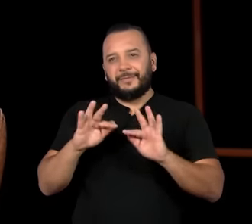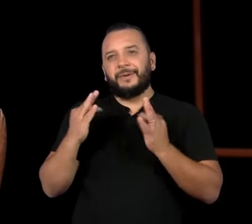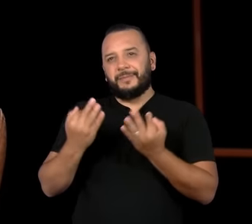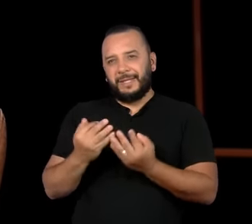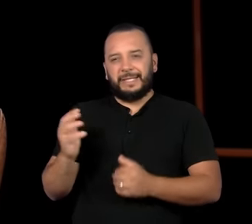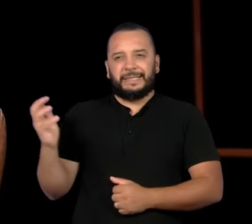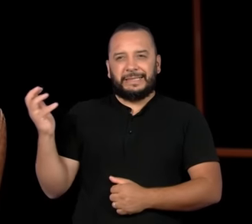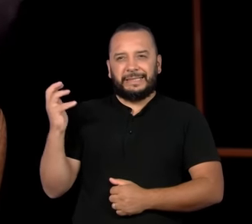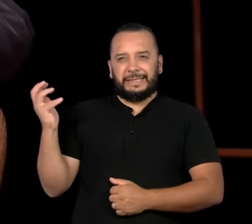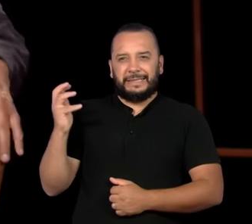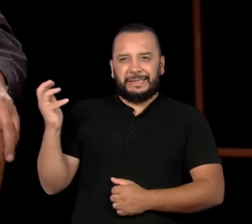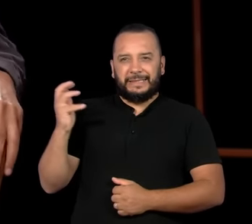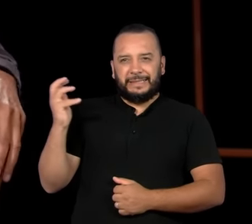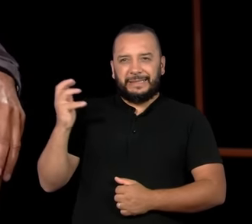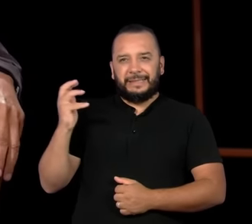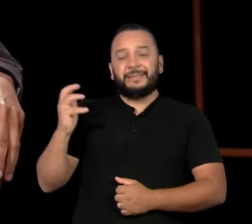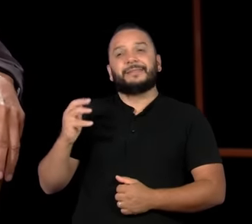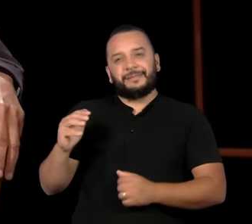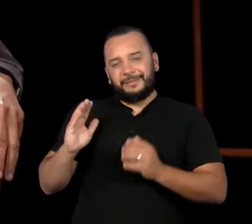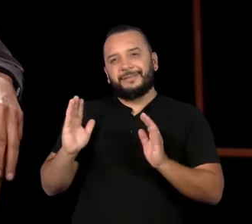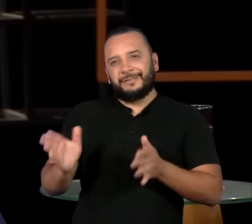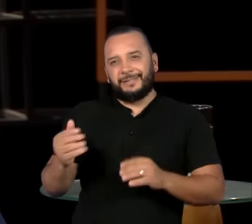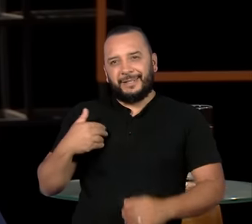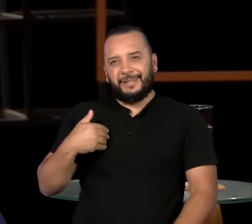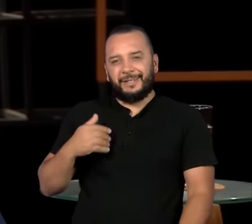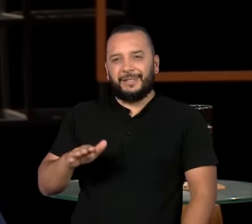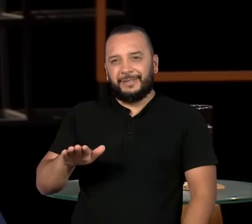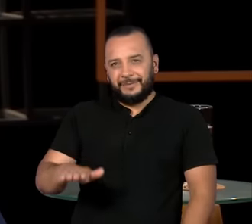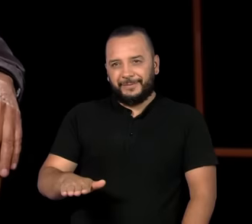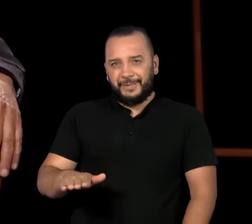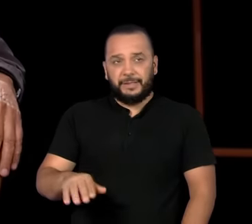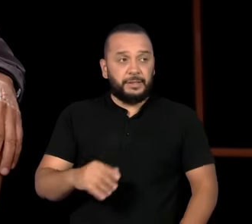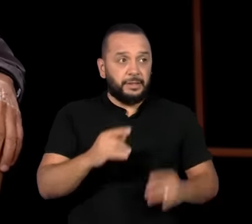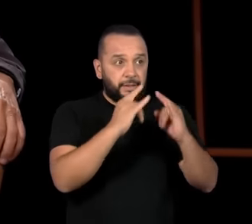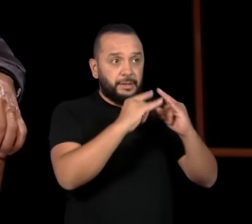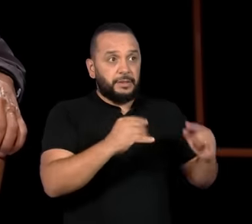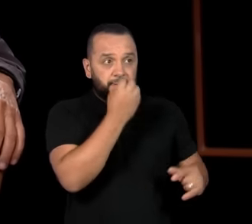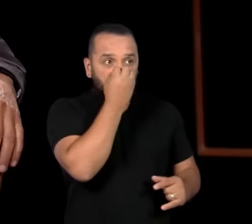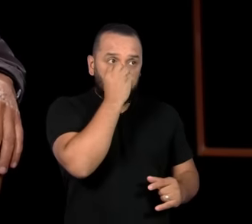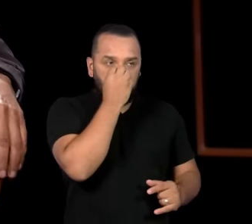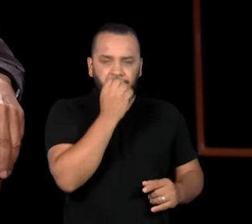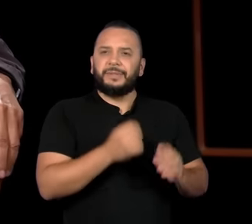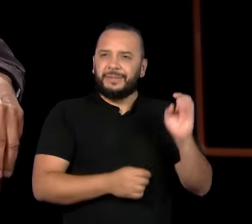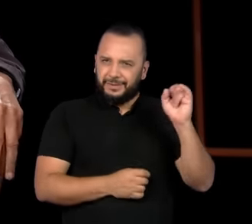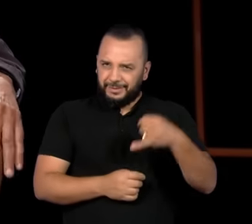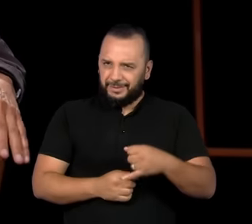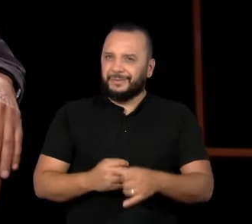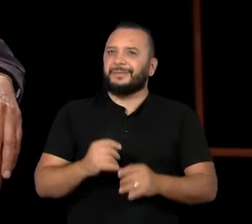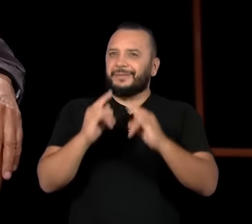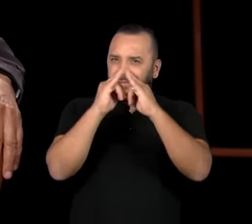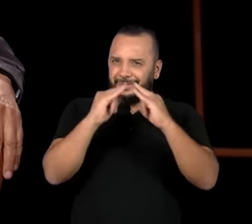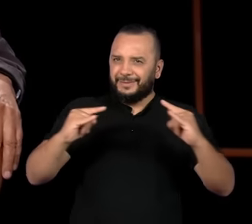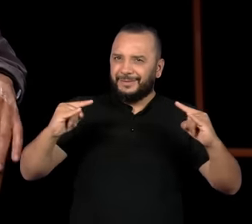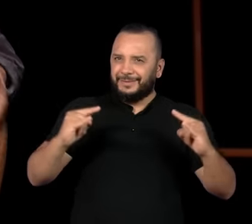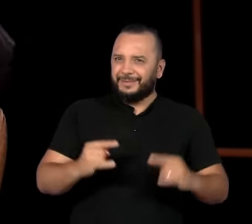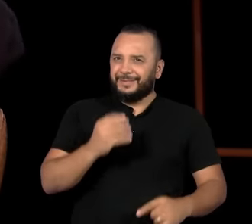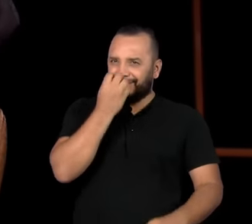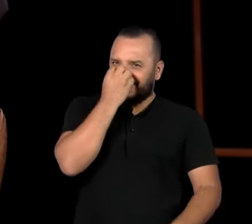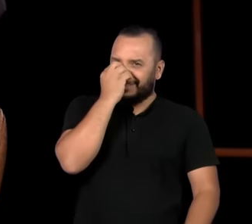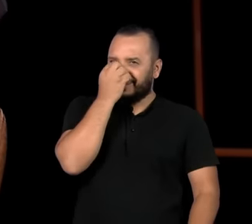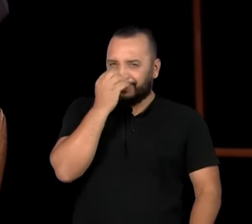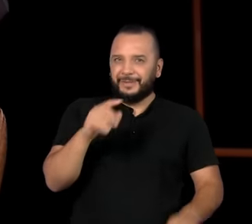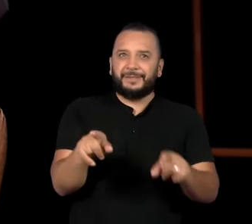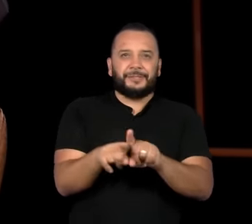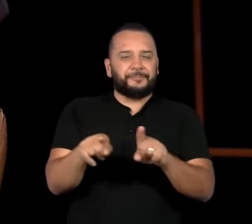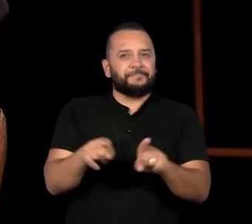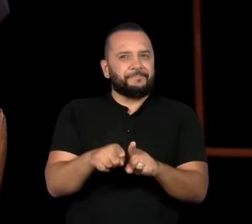distante, mais lá na infância. Muito circo também, né? Também, sim, sem dúvida alguma. Eu trabalhei durante